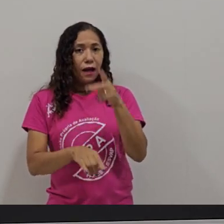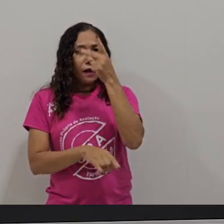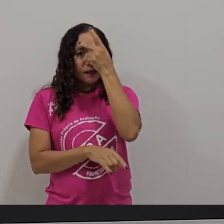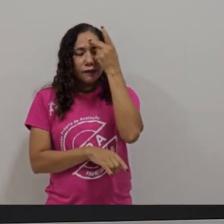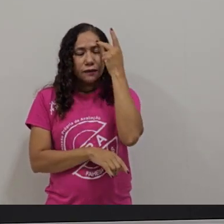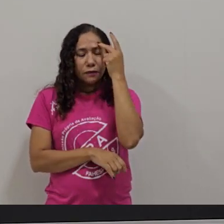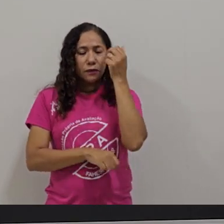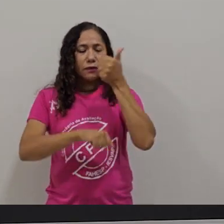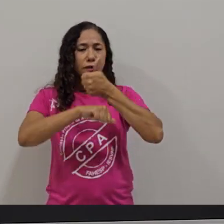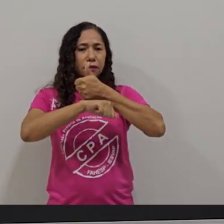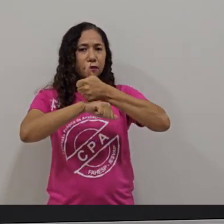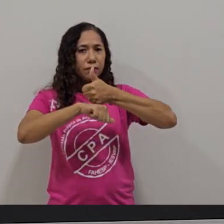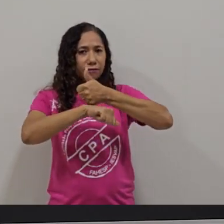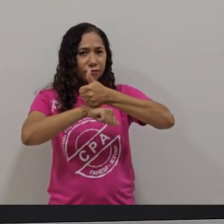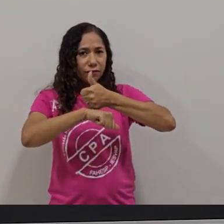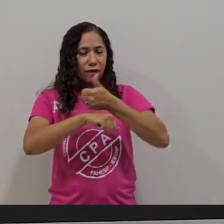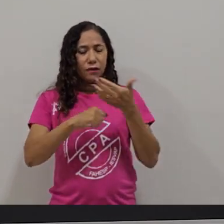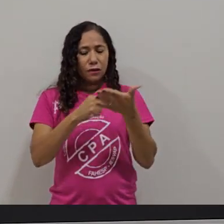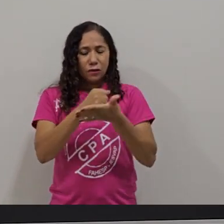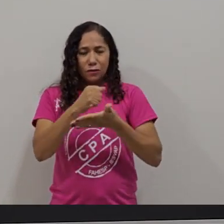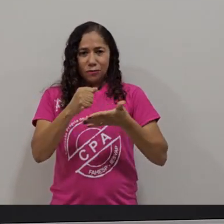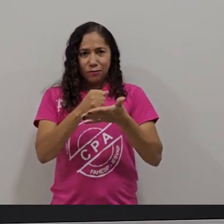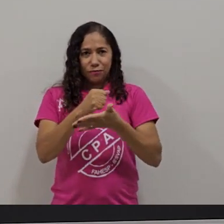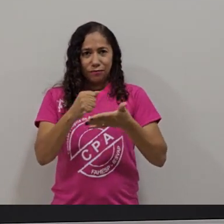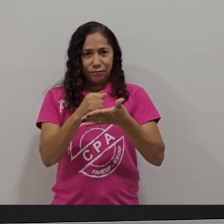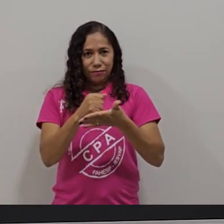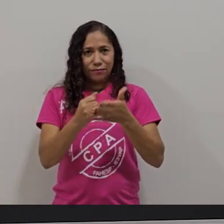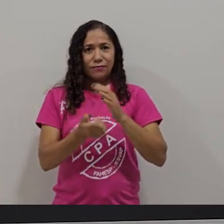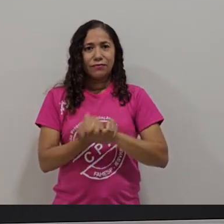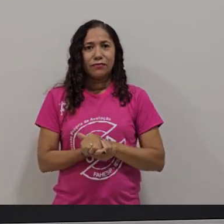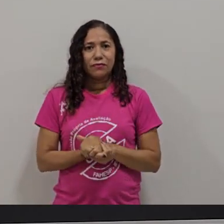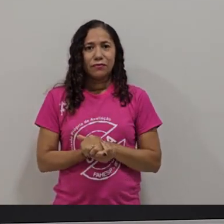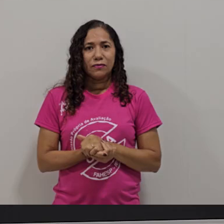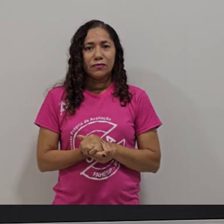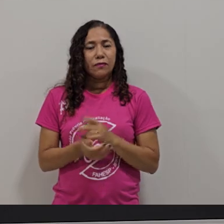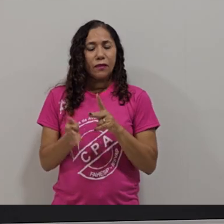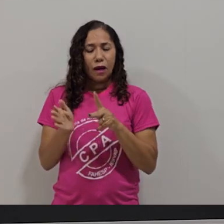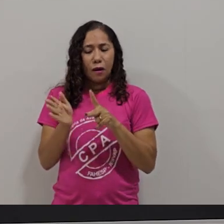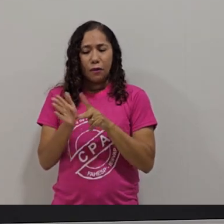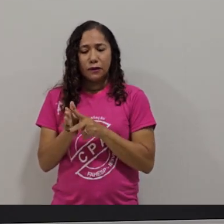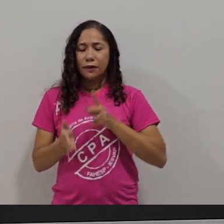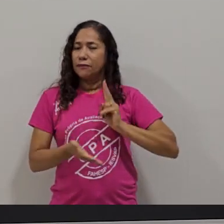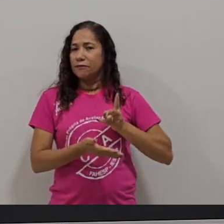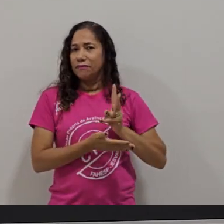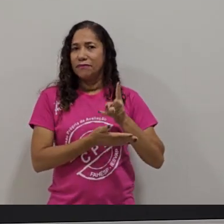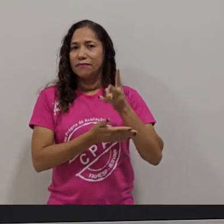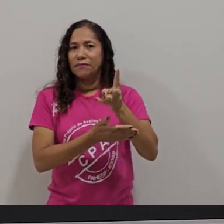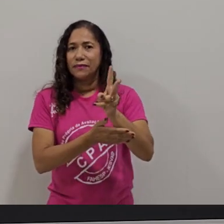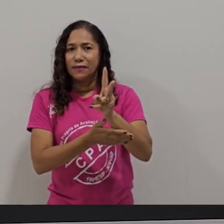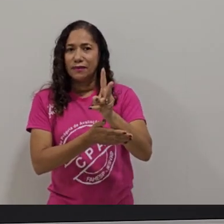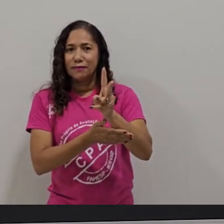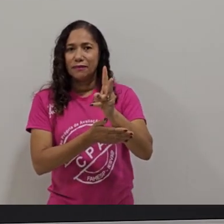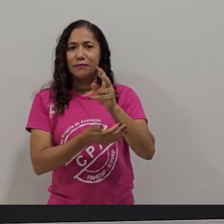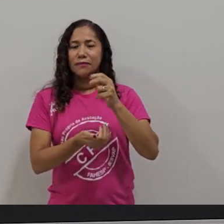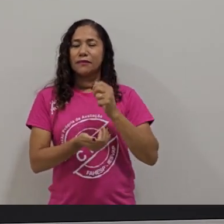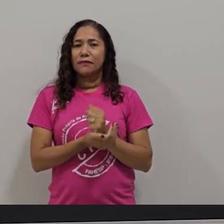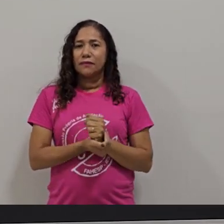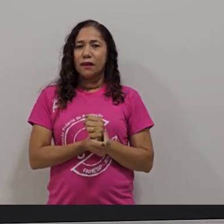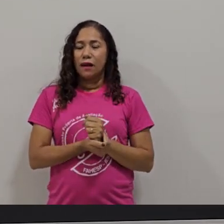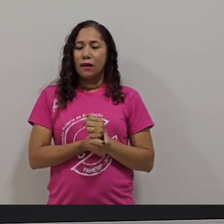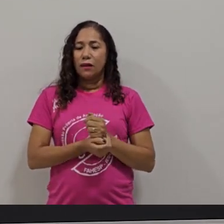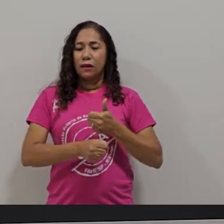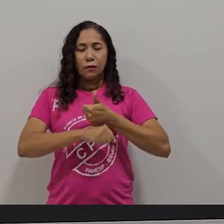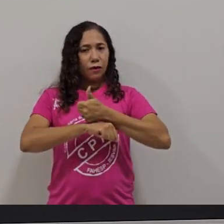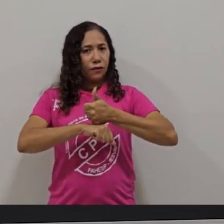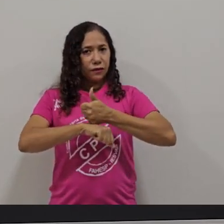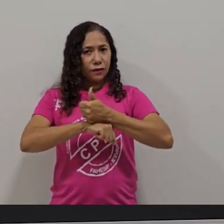aquele atendimento básico. É como a Rosane estava falando anteriormente, que nosso projeto tem que ter continuidade, e nosso projeto é um estopim, né? Que o profissional